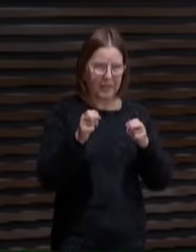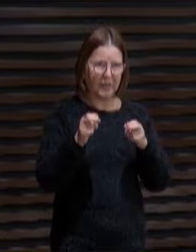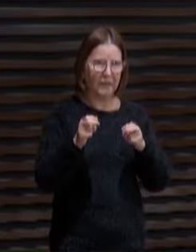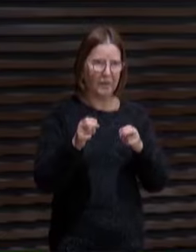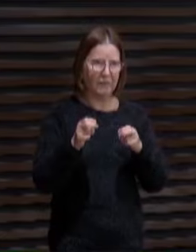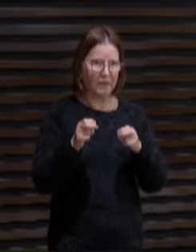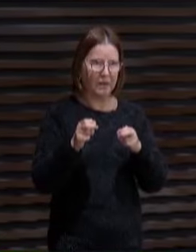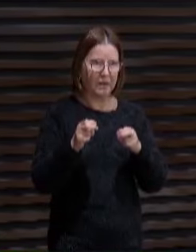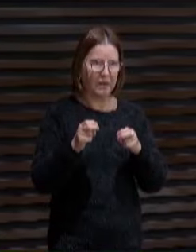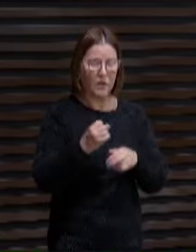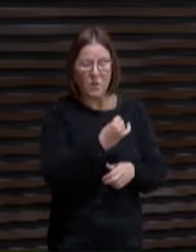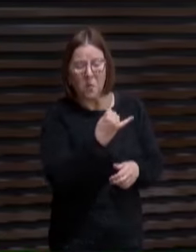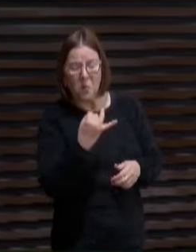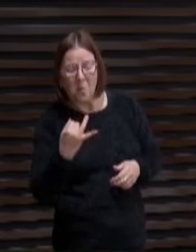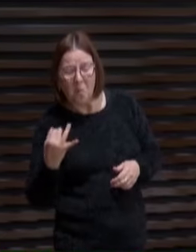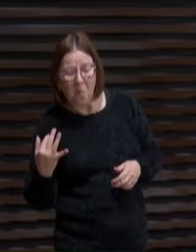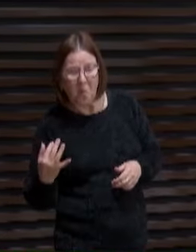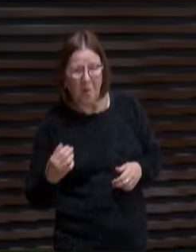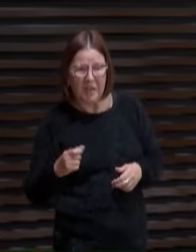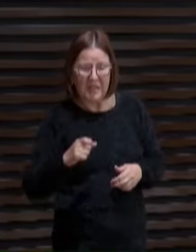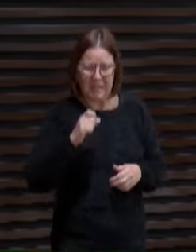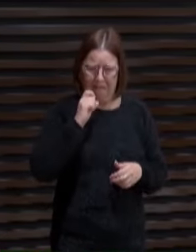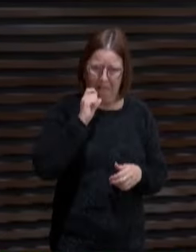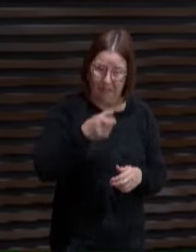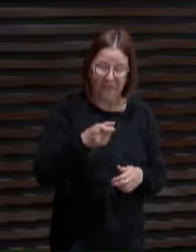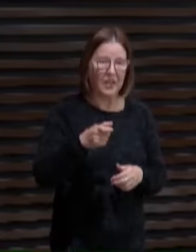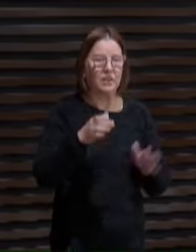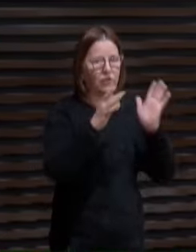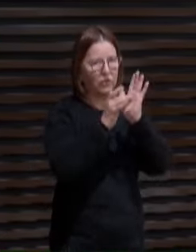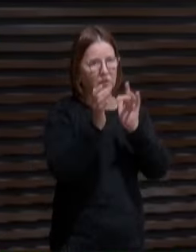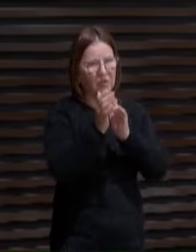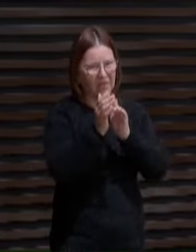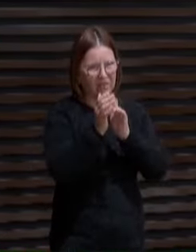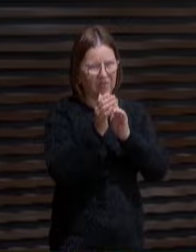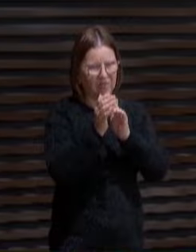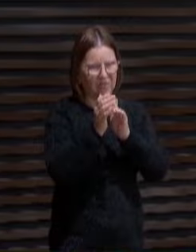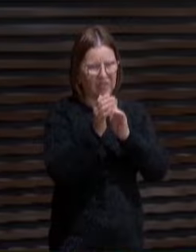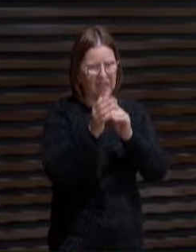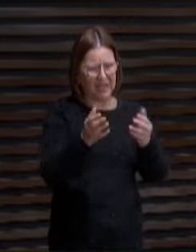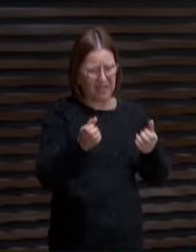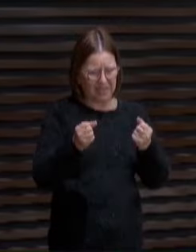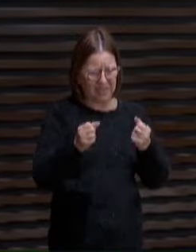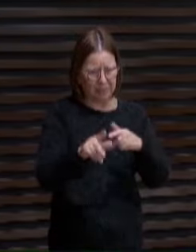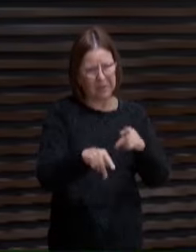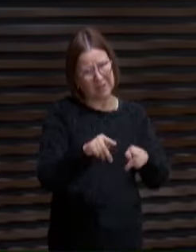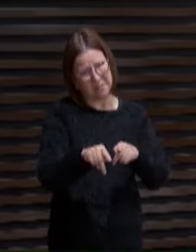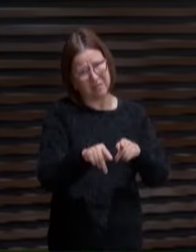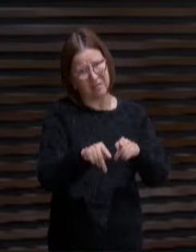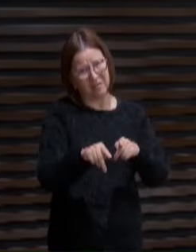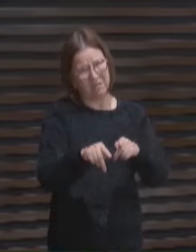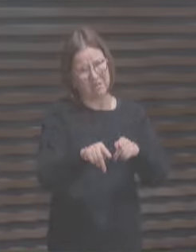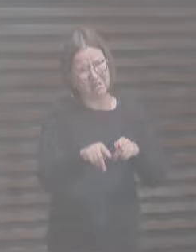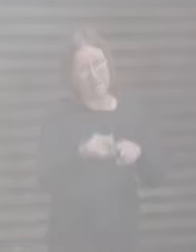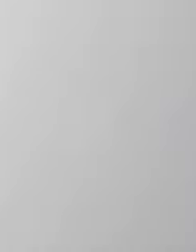recebeu por mim para você aí você vai ver com aquela ofensa que você recebeu e é pequenininha